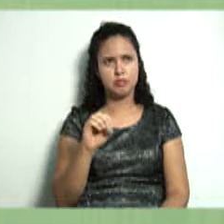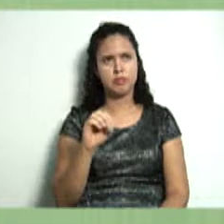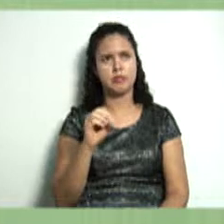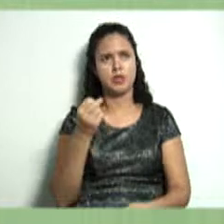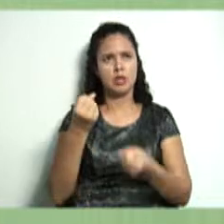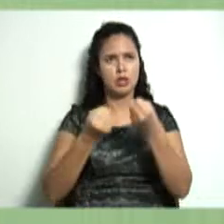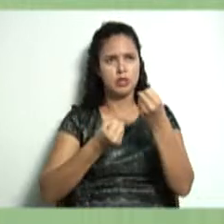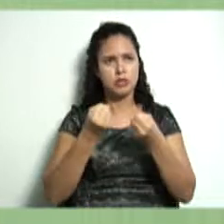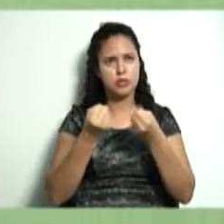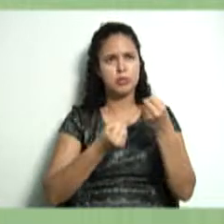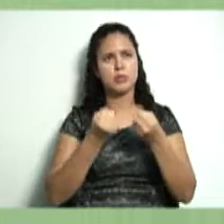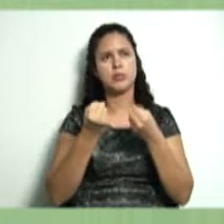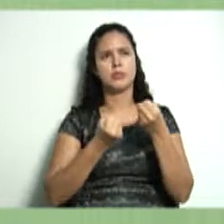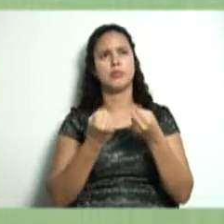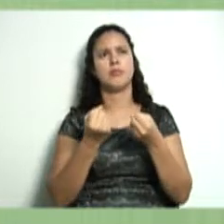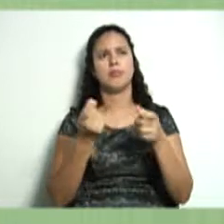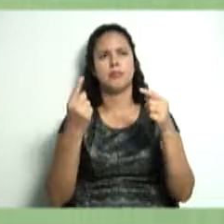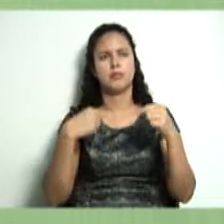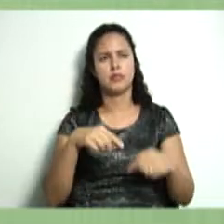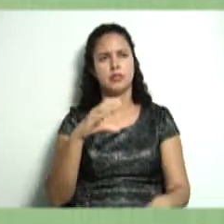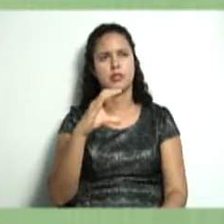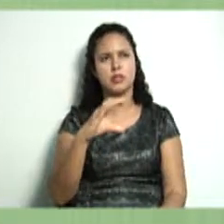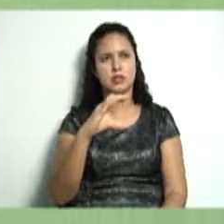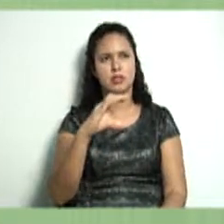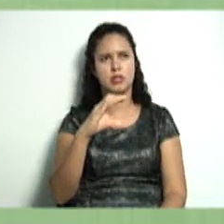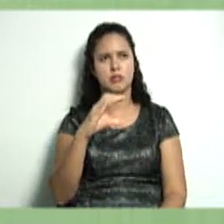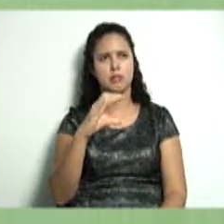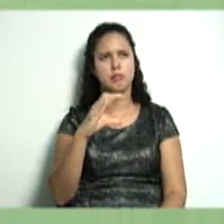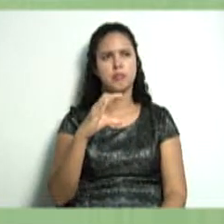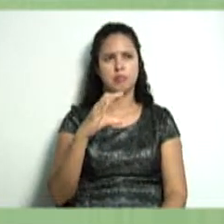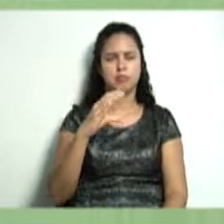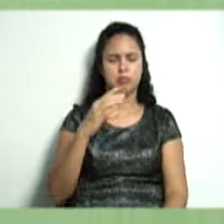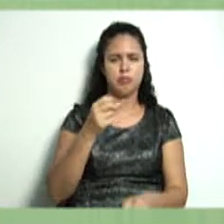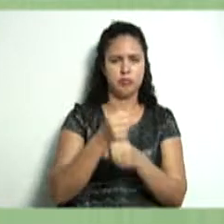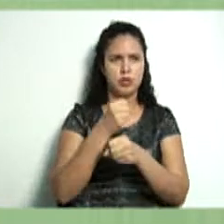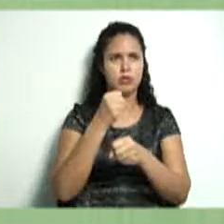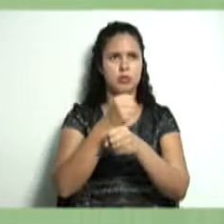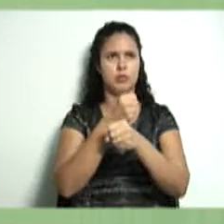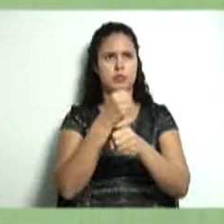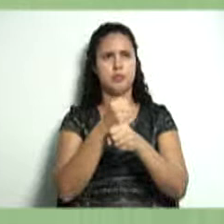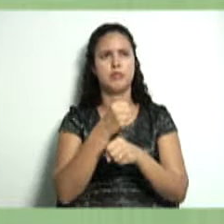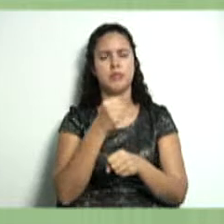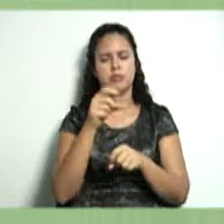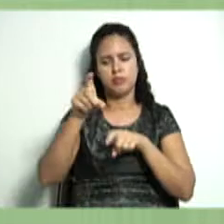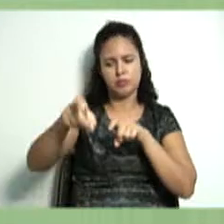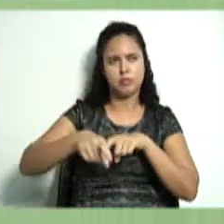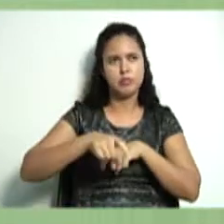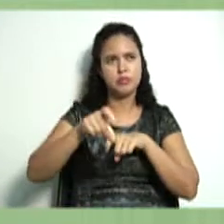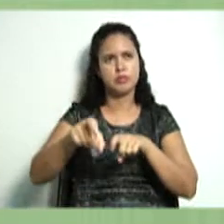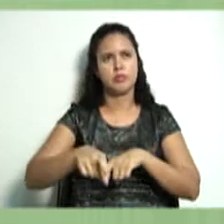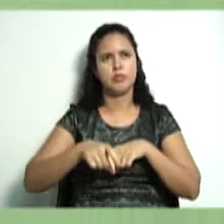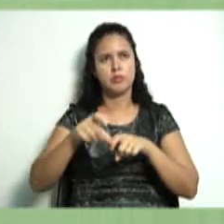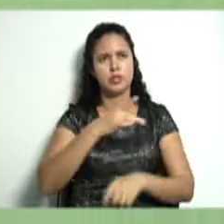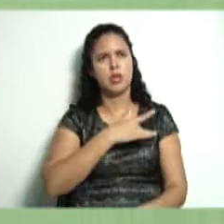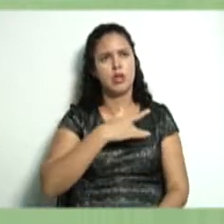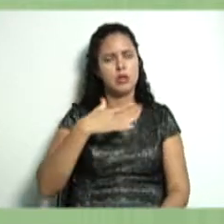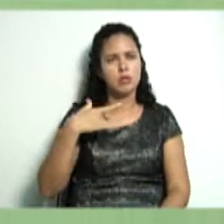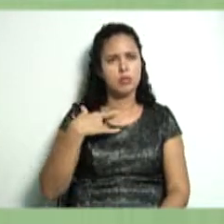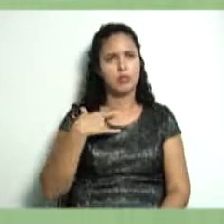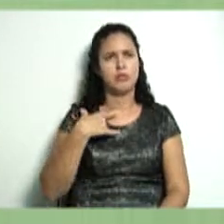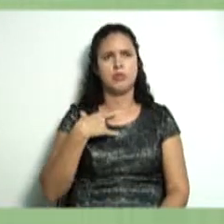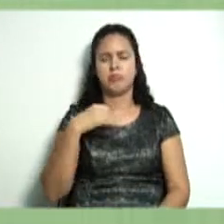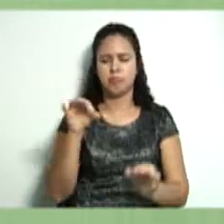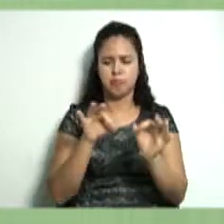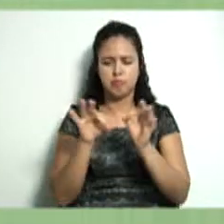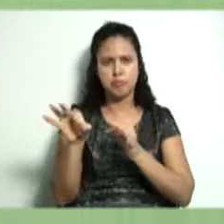produção, agropecuário, saúde, infraestrutura. E a letra D, agropecuário, crédito,